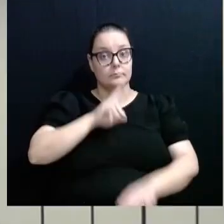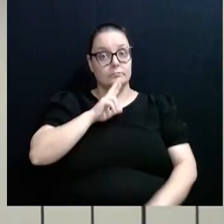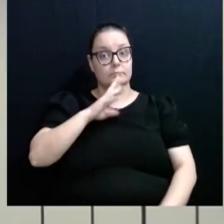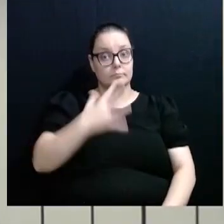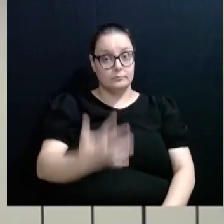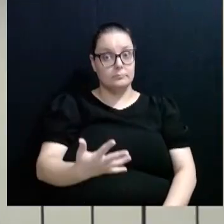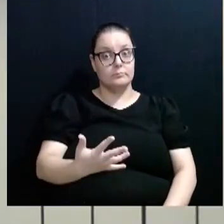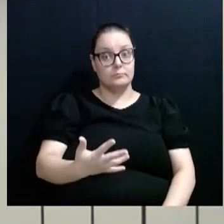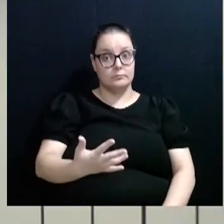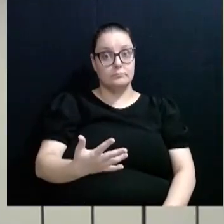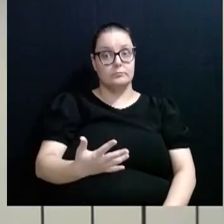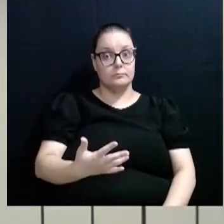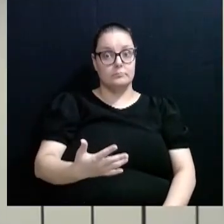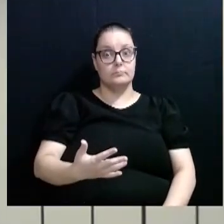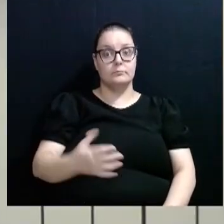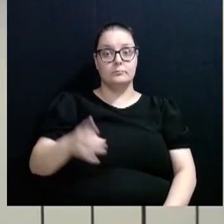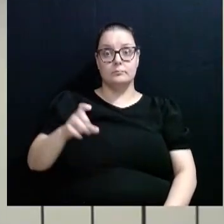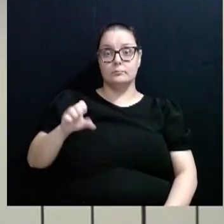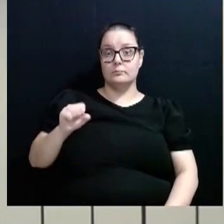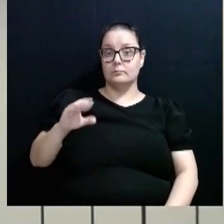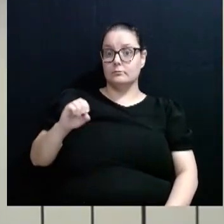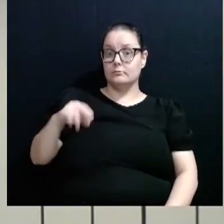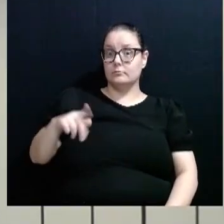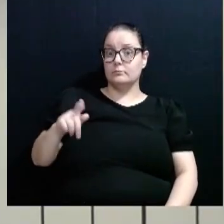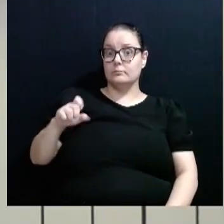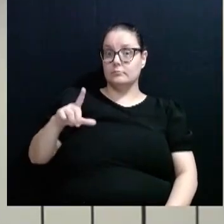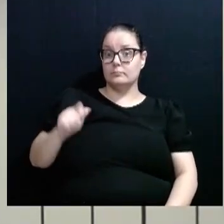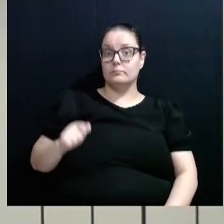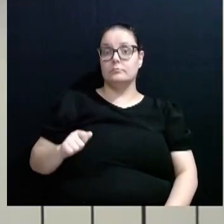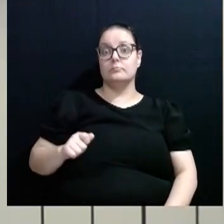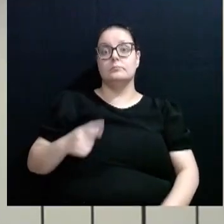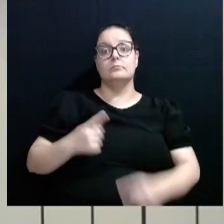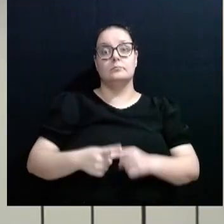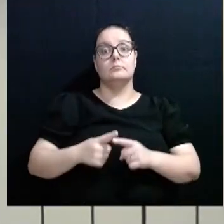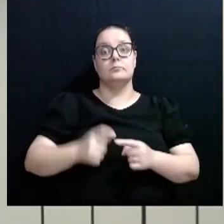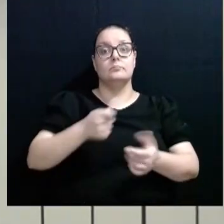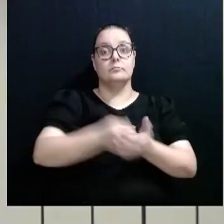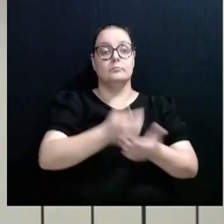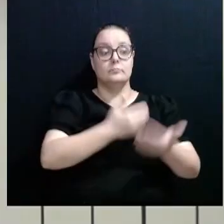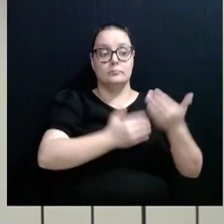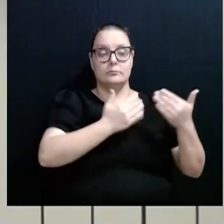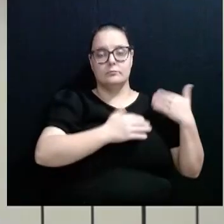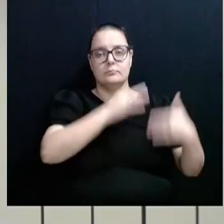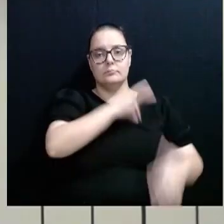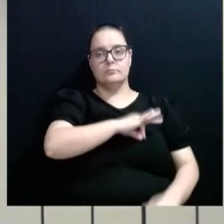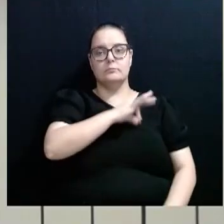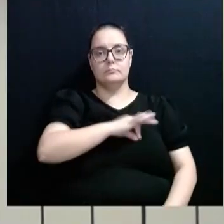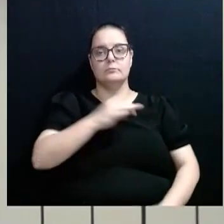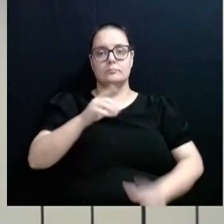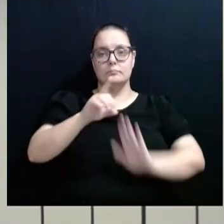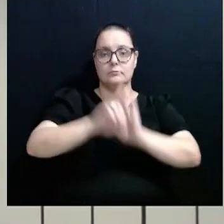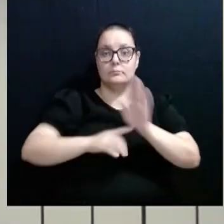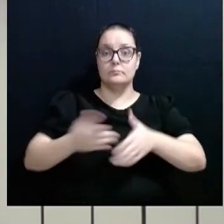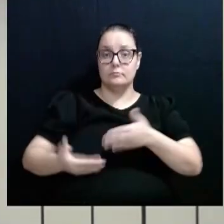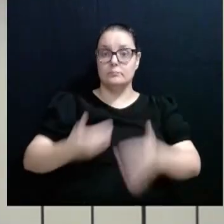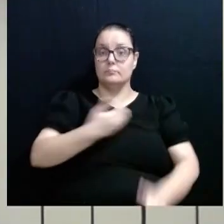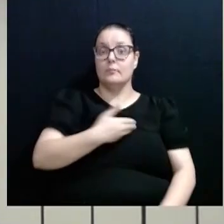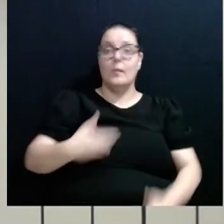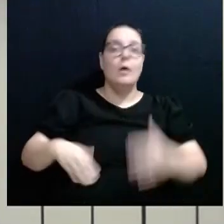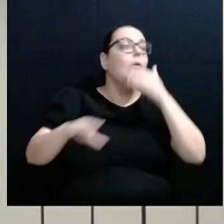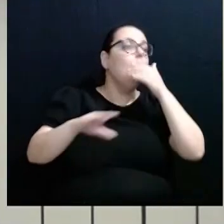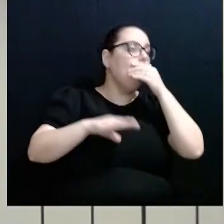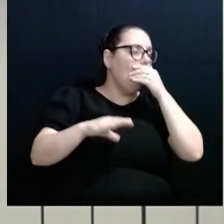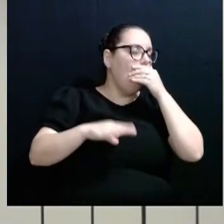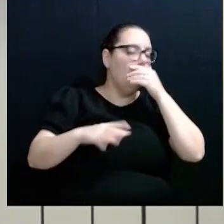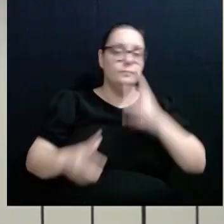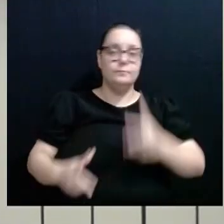como Descongela, por causa do pagamento retroativo de direitos dos servidores públicos municipais